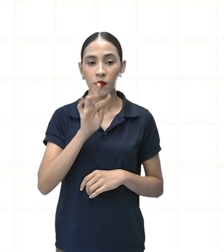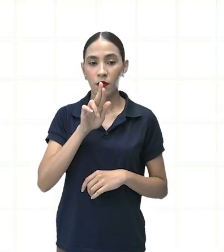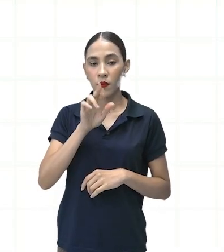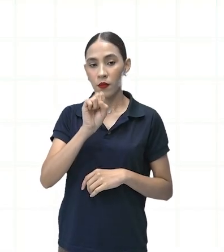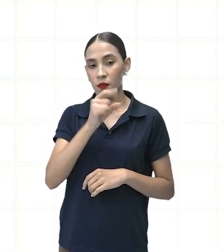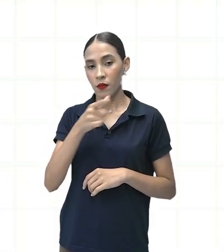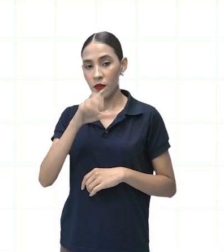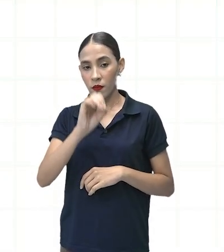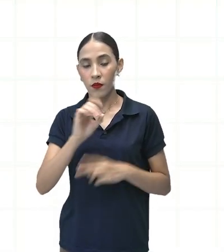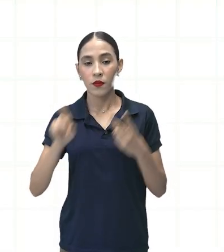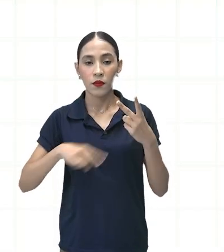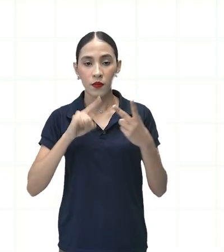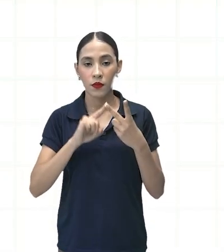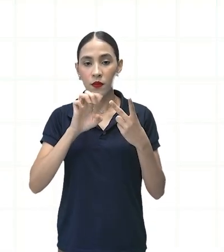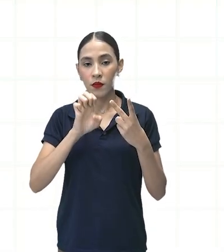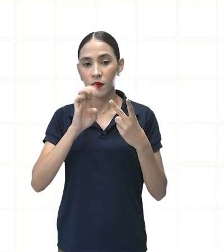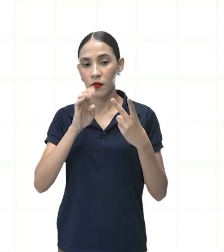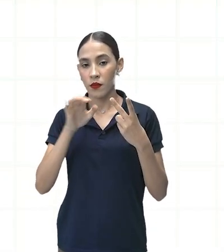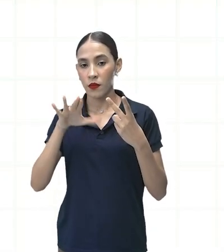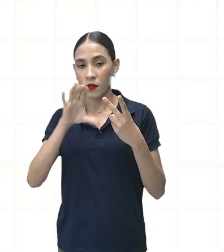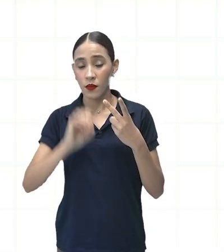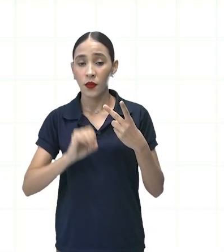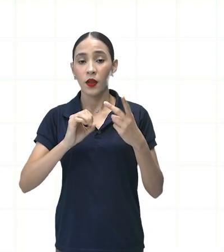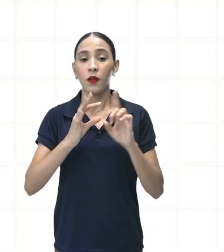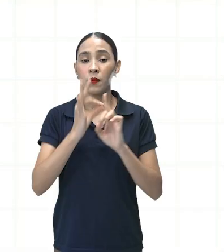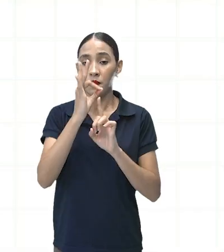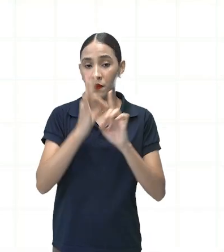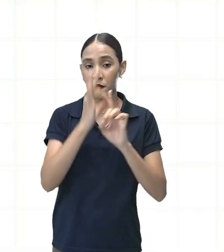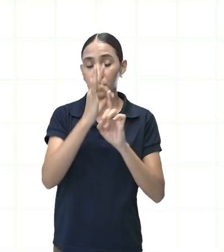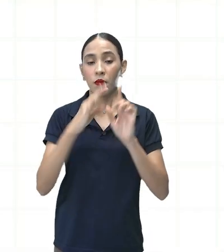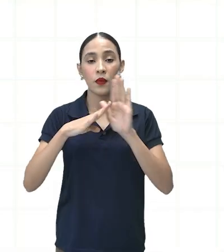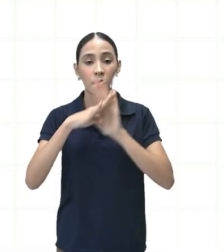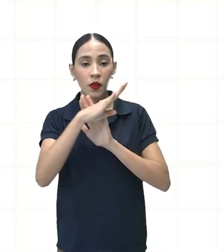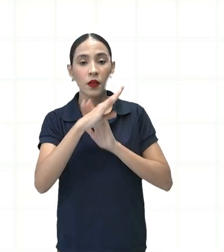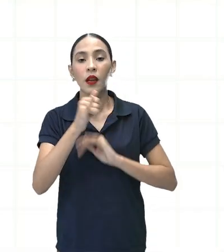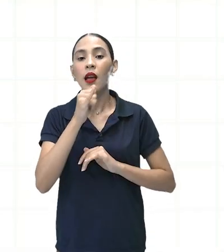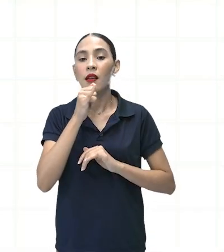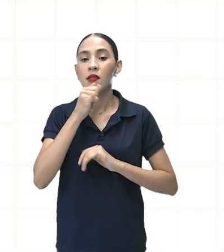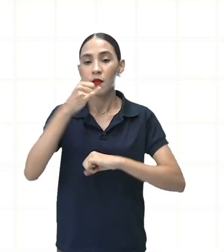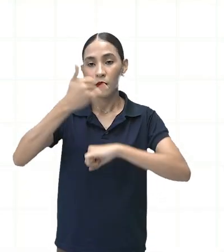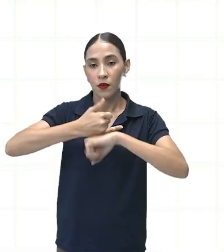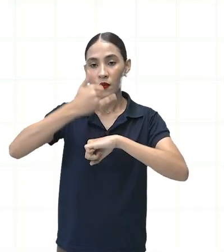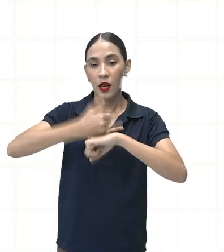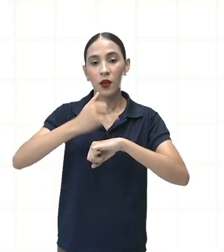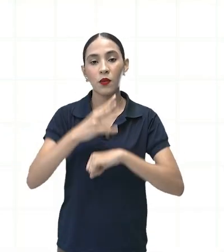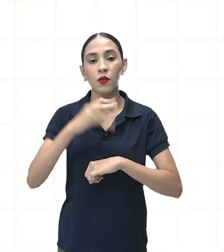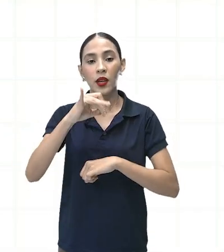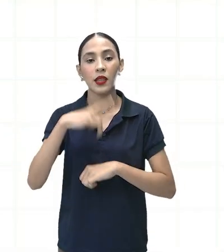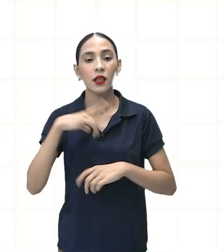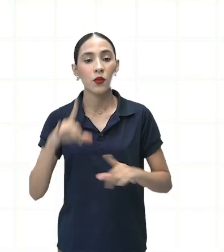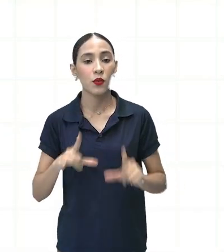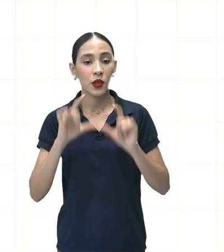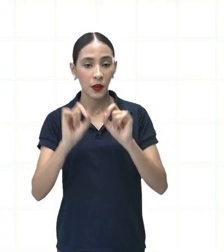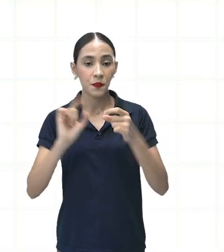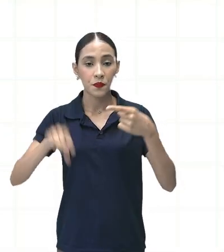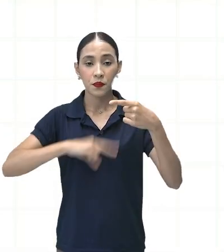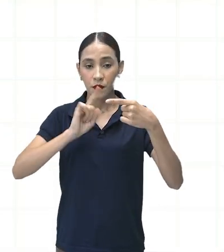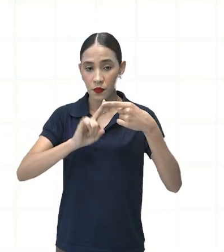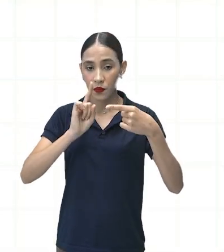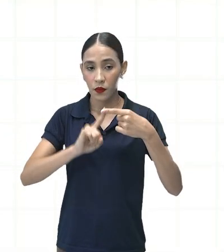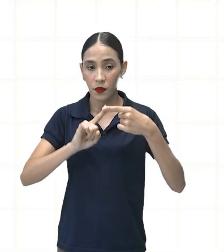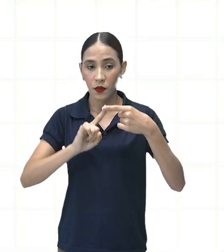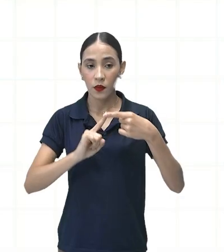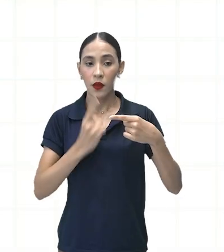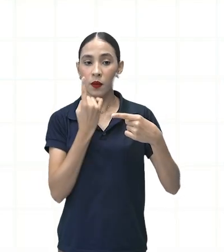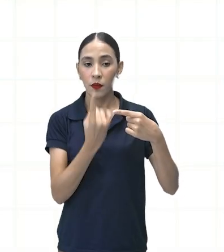fusão e ebulição altos. Por exemplo, o ferro, ele vai ter um ponto de fusão de